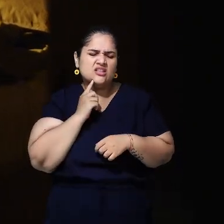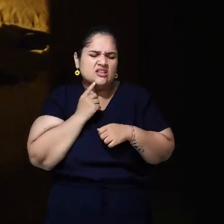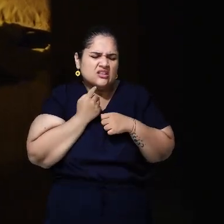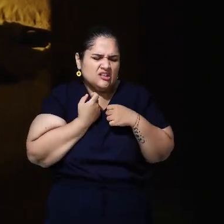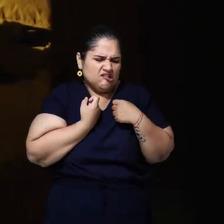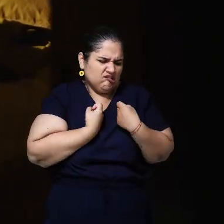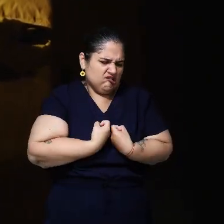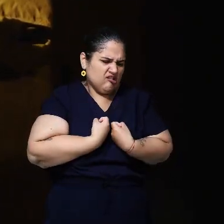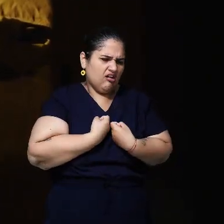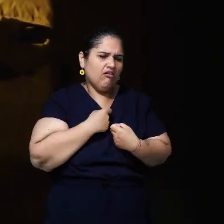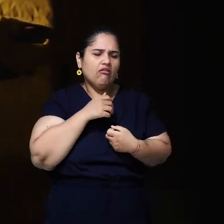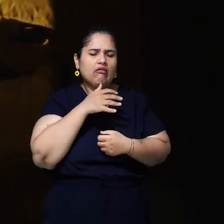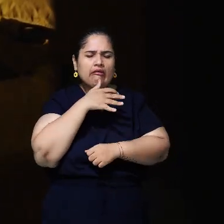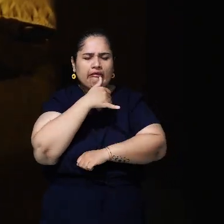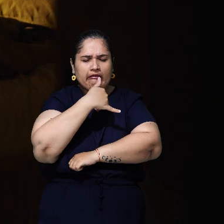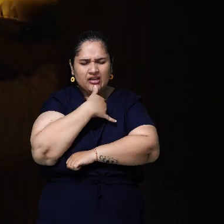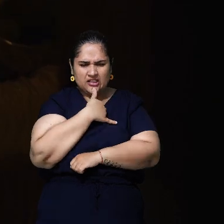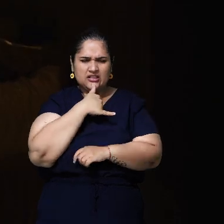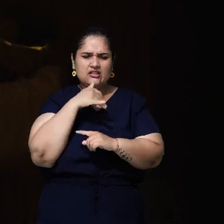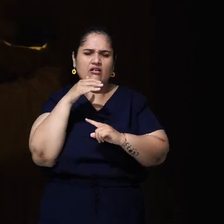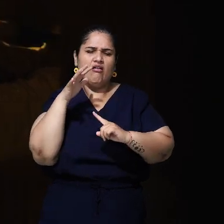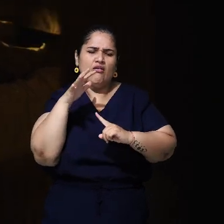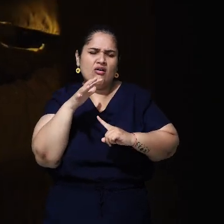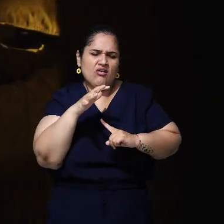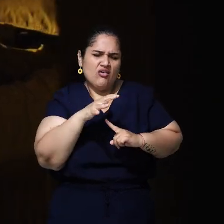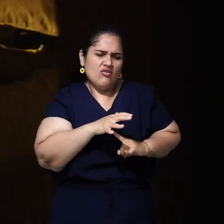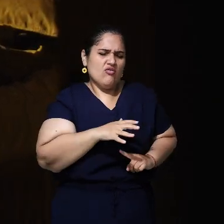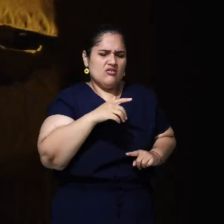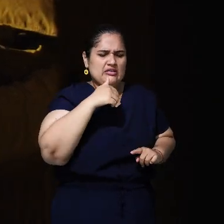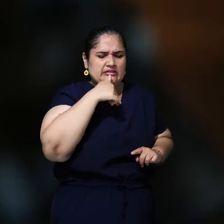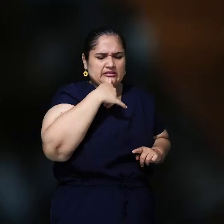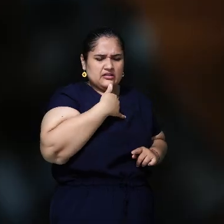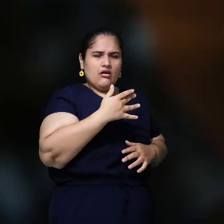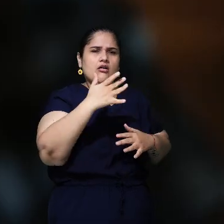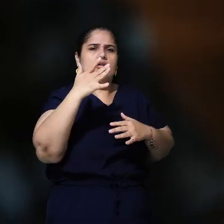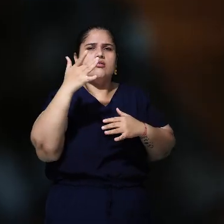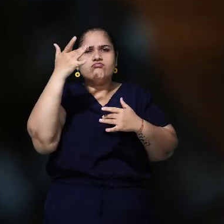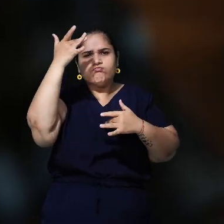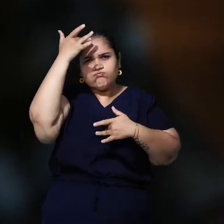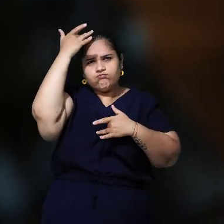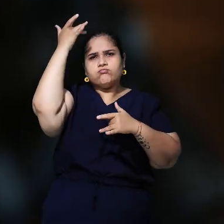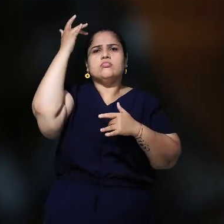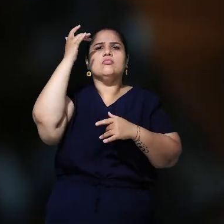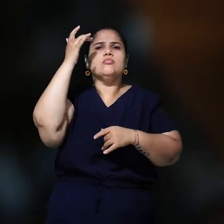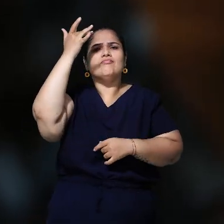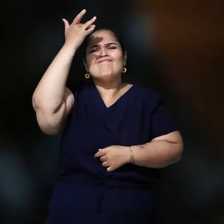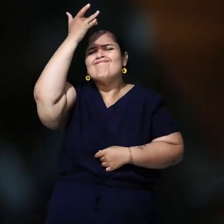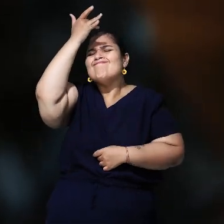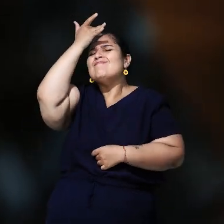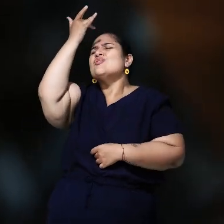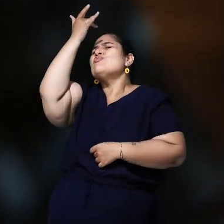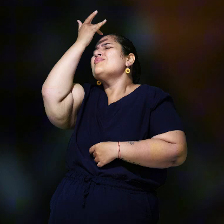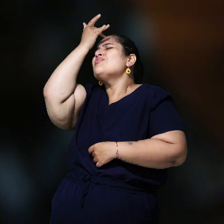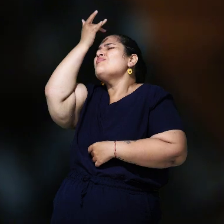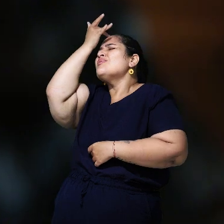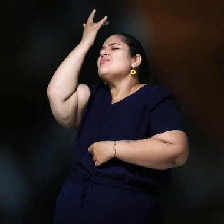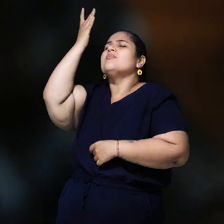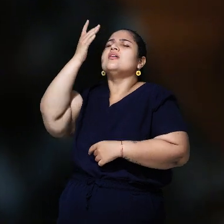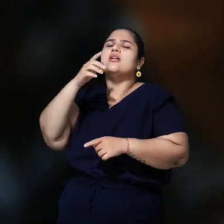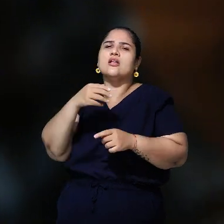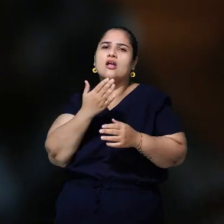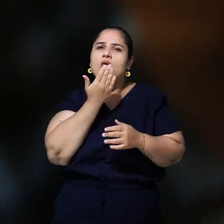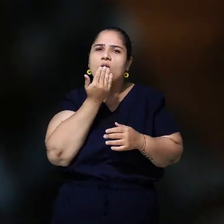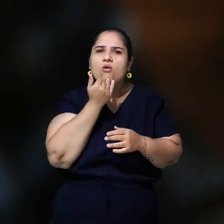desesperança, baixa autoestima e culpa, assim como a distúrbios do sono e do apetite.